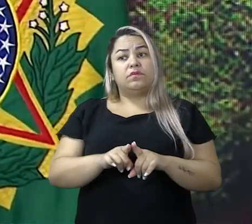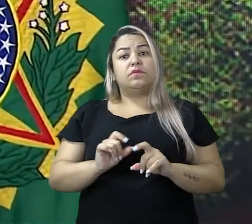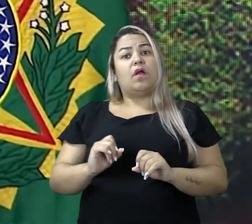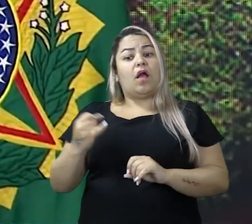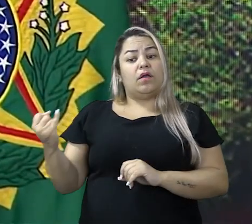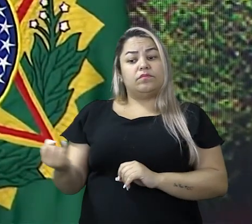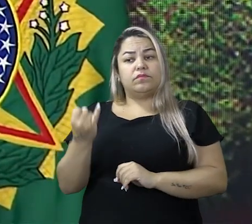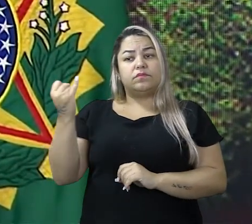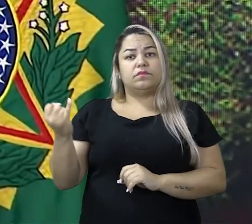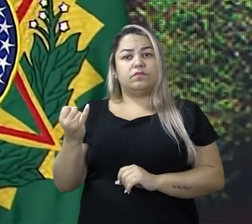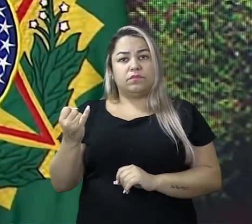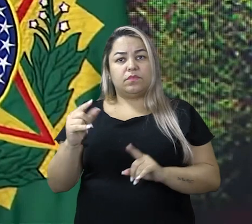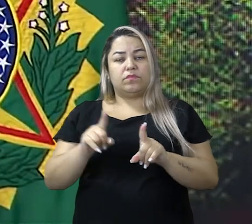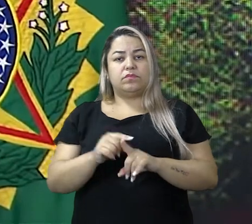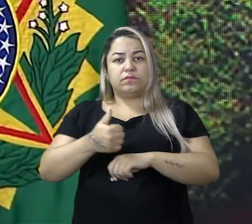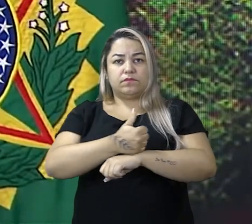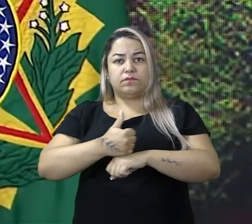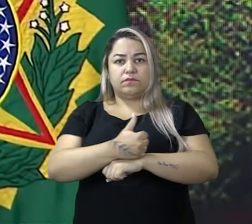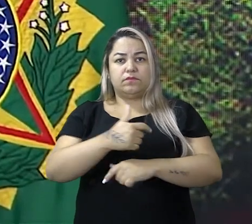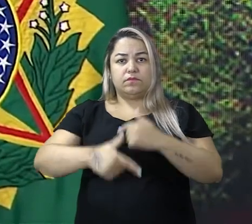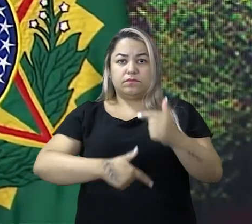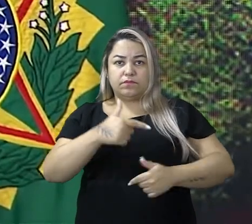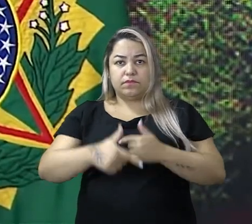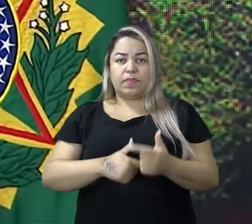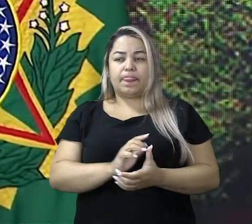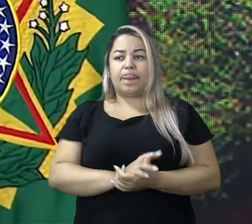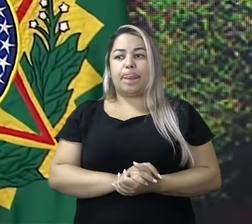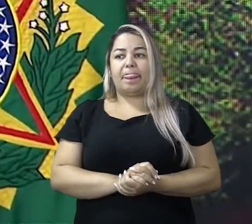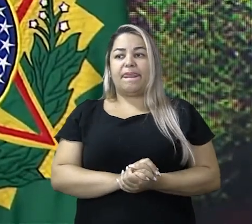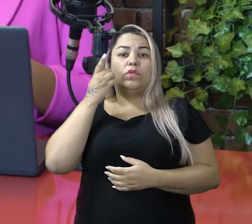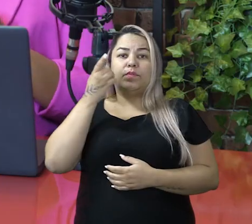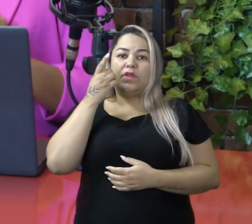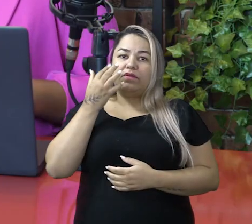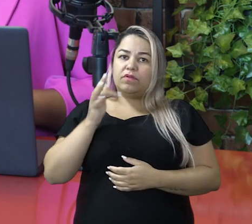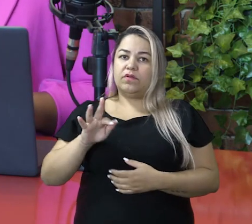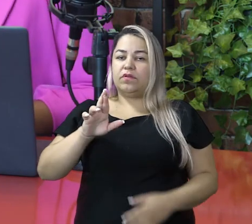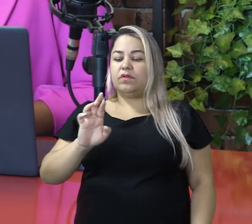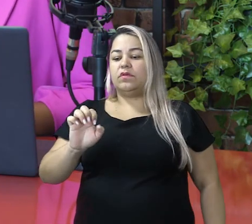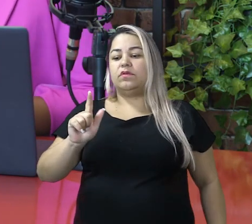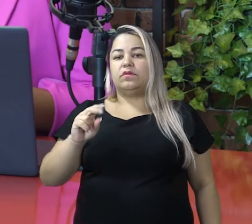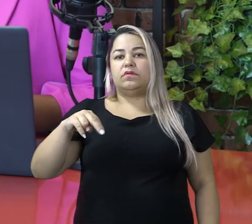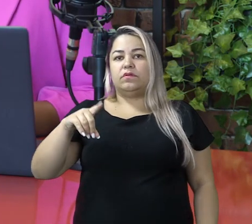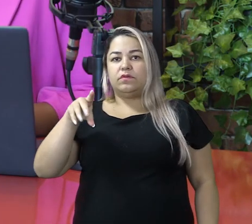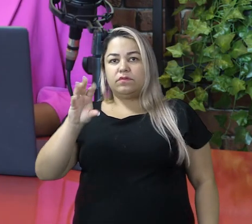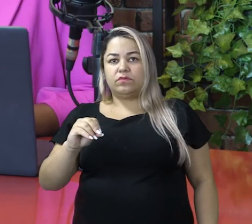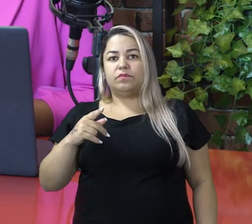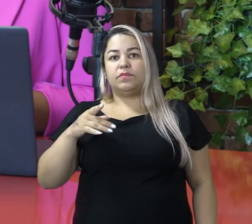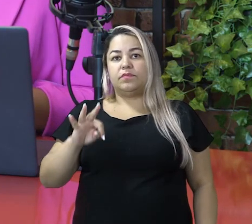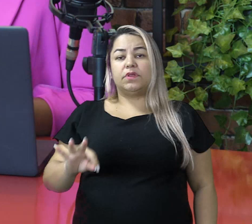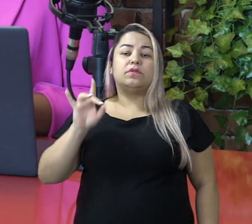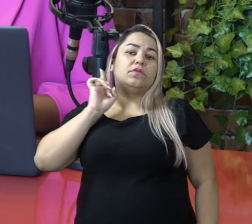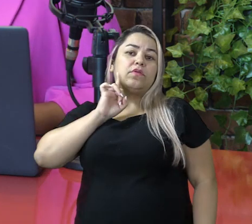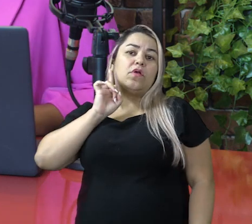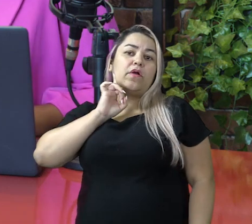sem deixar de priorizar a qualidade do trabalho que vai ser feito. O deputado federal Reginaldo Lopes, do